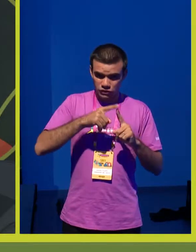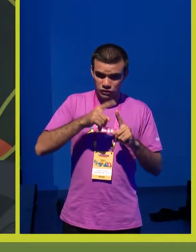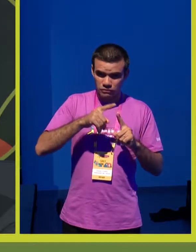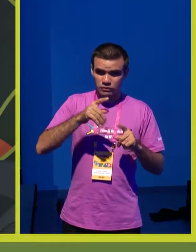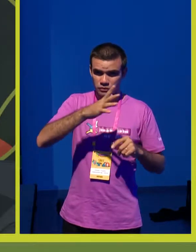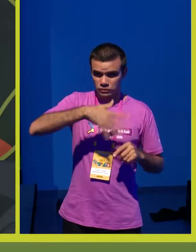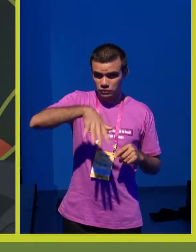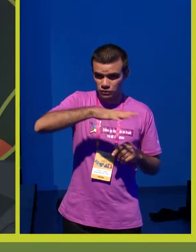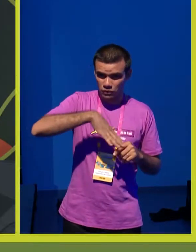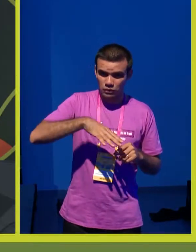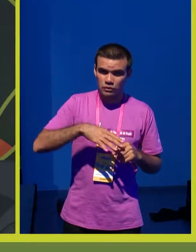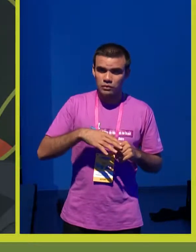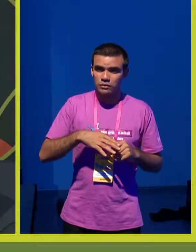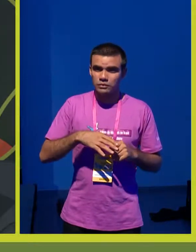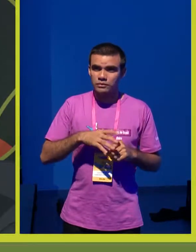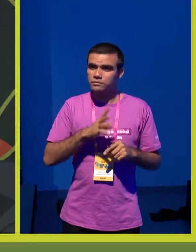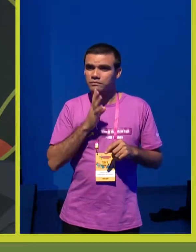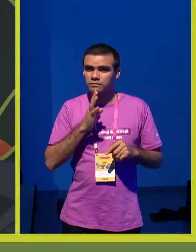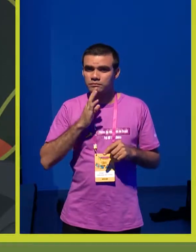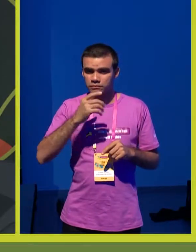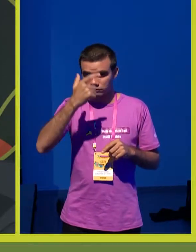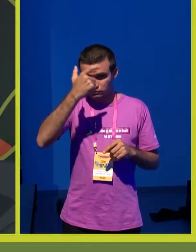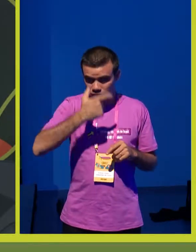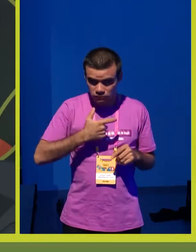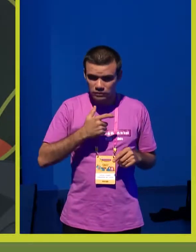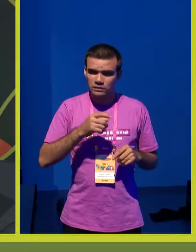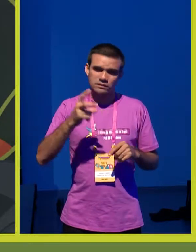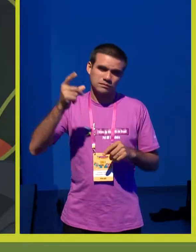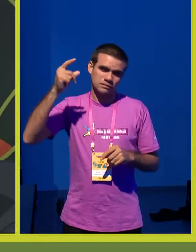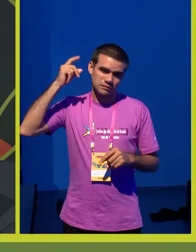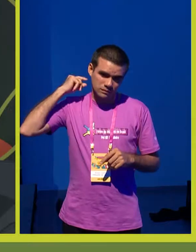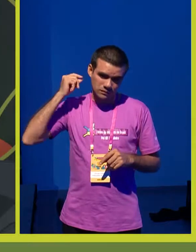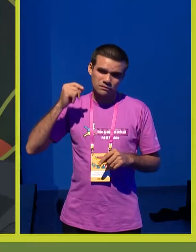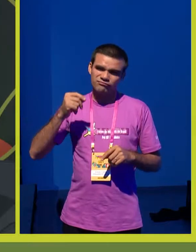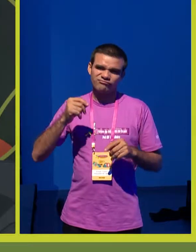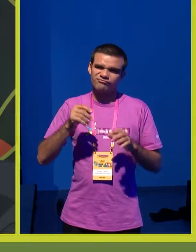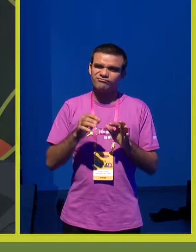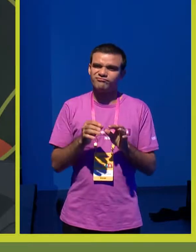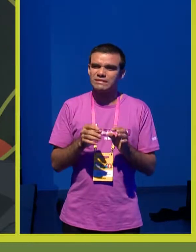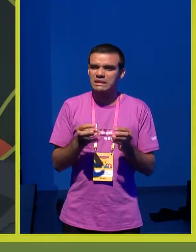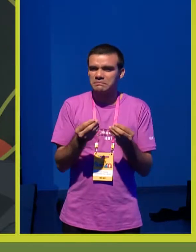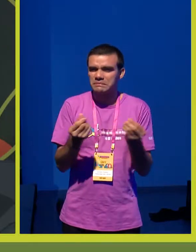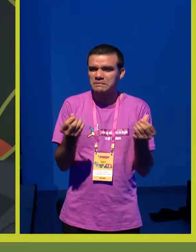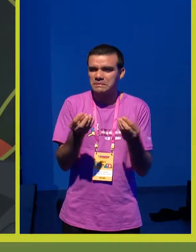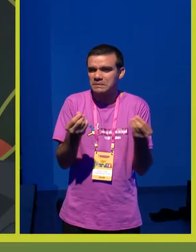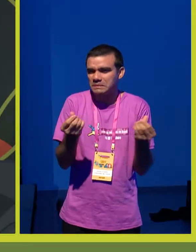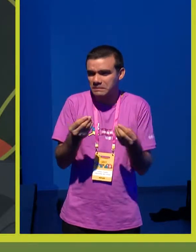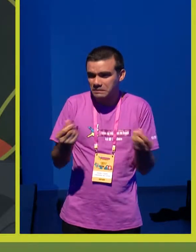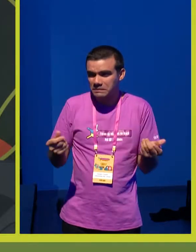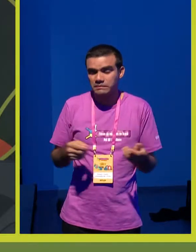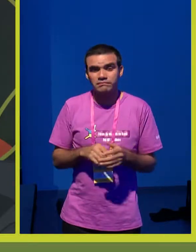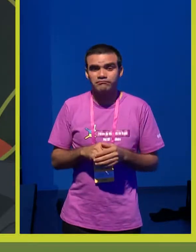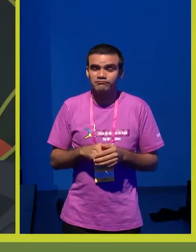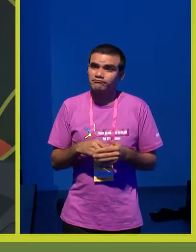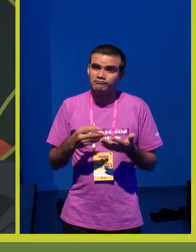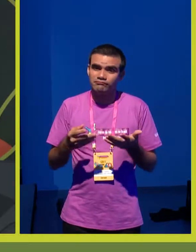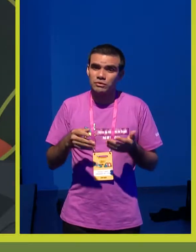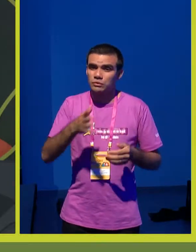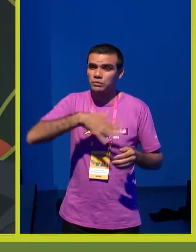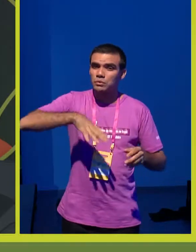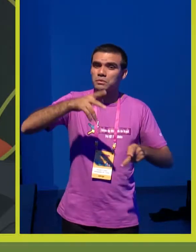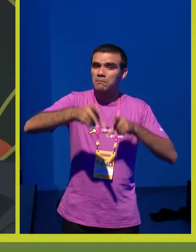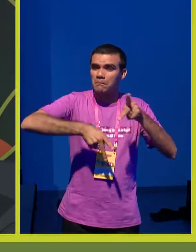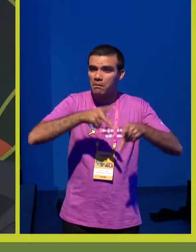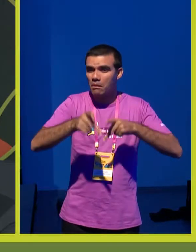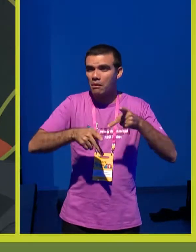problemas de reconhecimento são modelos antigos e modelos genéricos então são modelos que tratam a população como